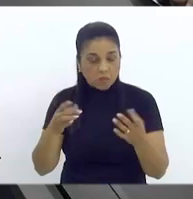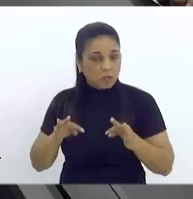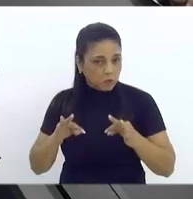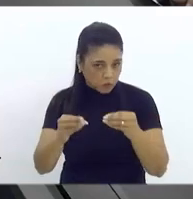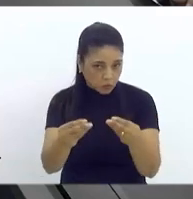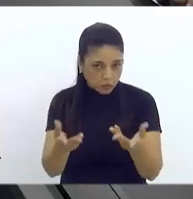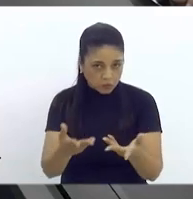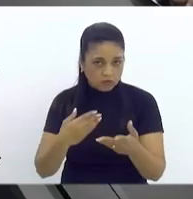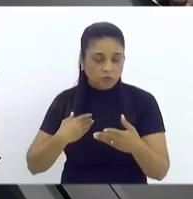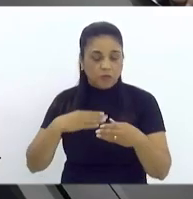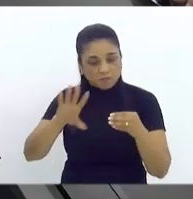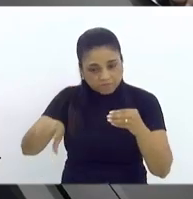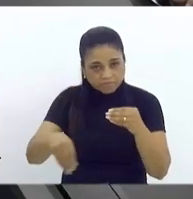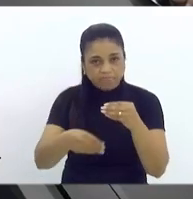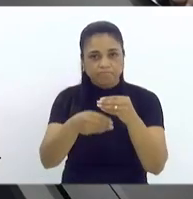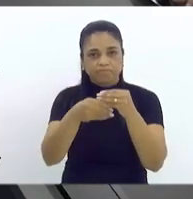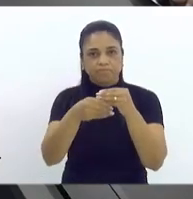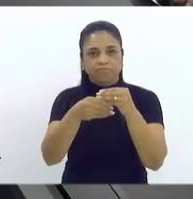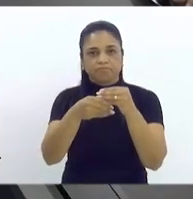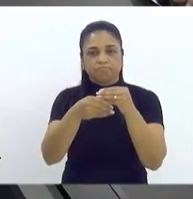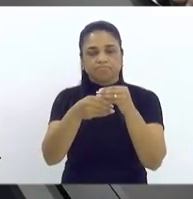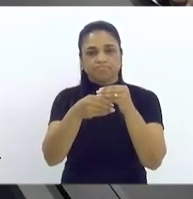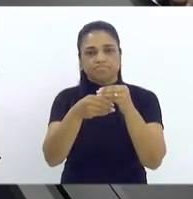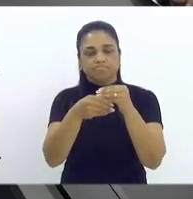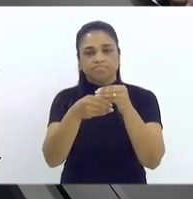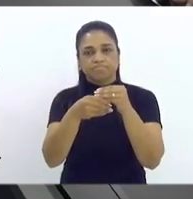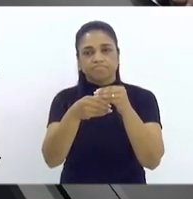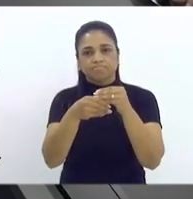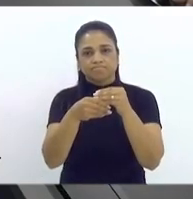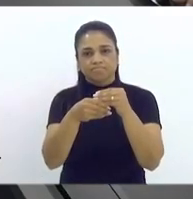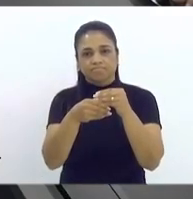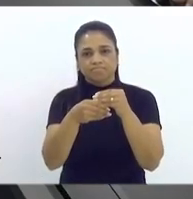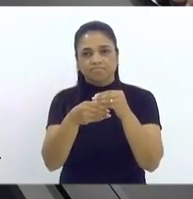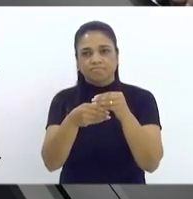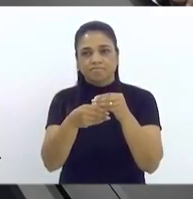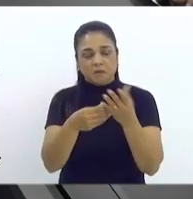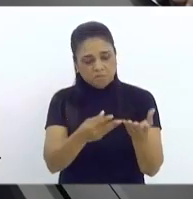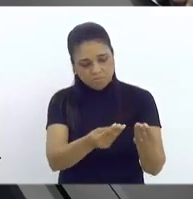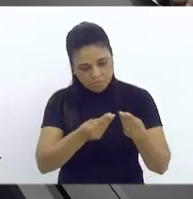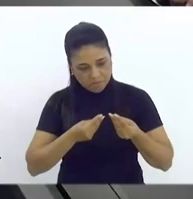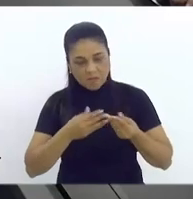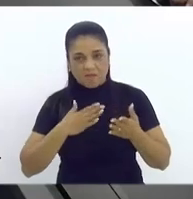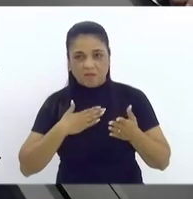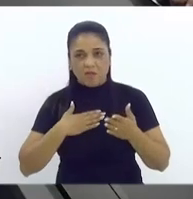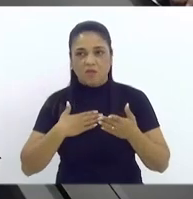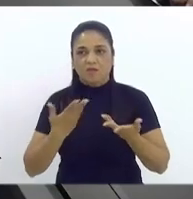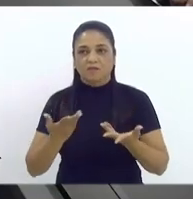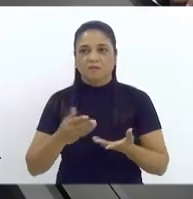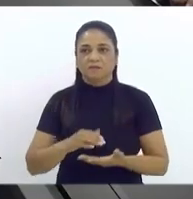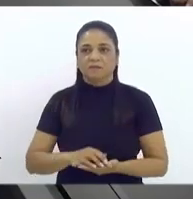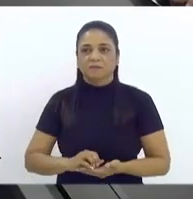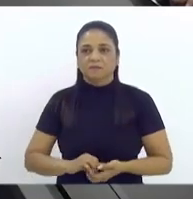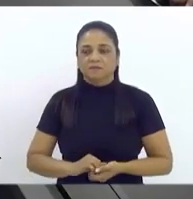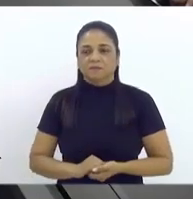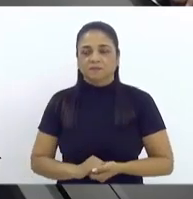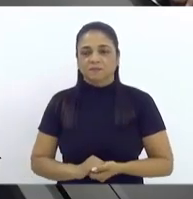incorporar os quesitos da próxima. Passa para cá. Está aqui o envelope. Ó.